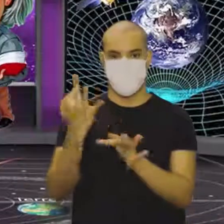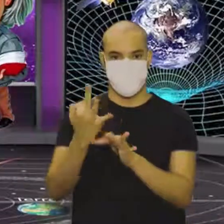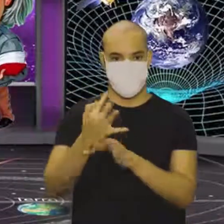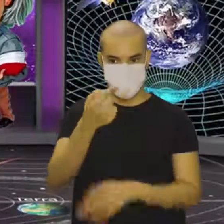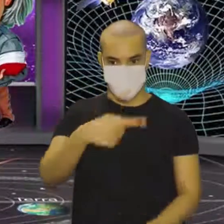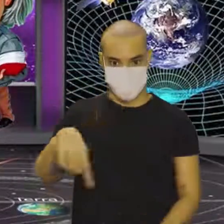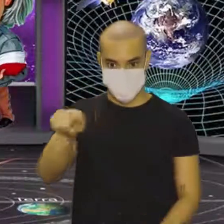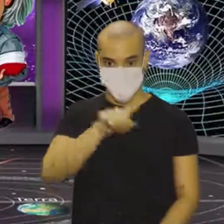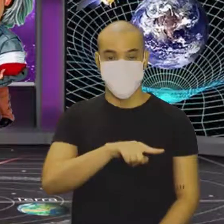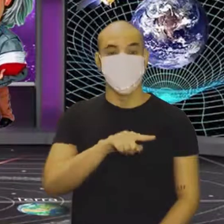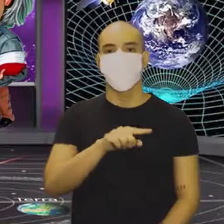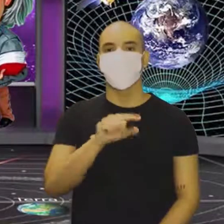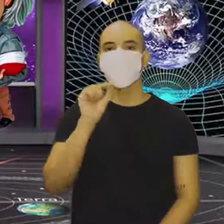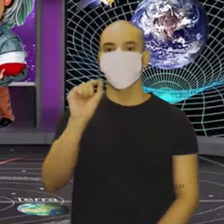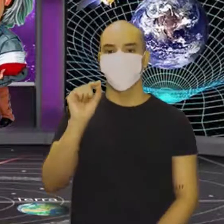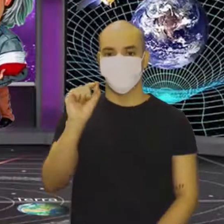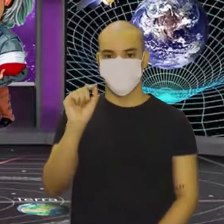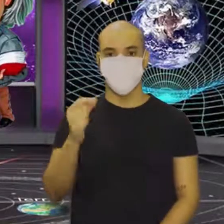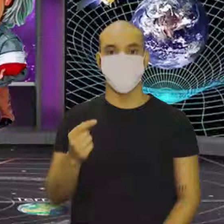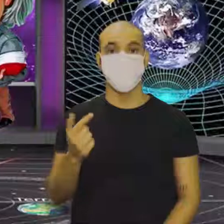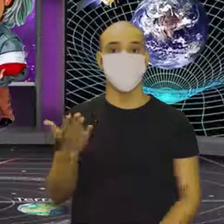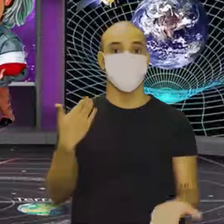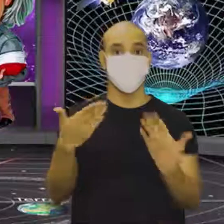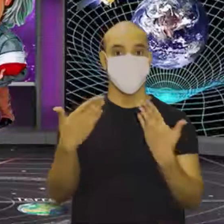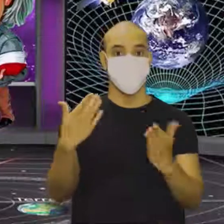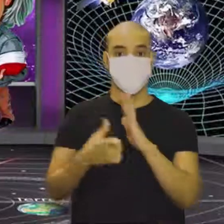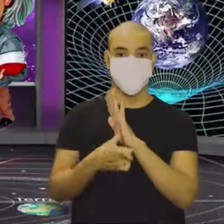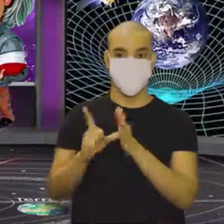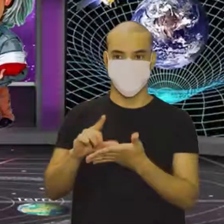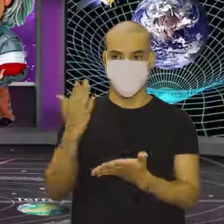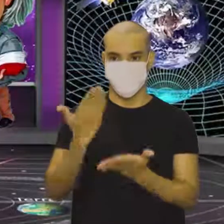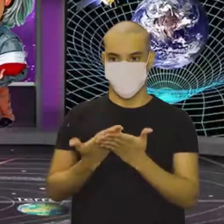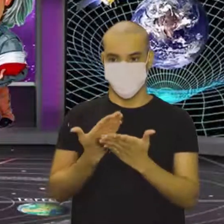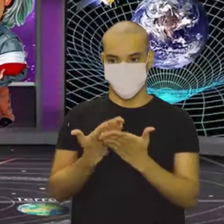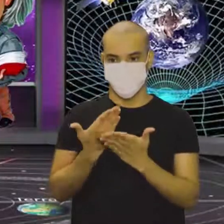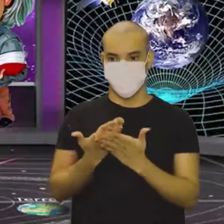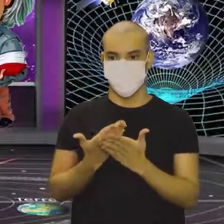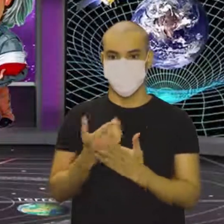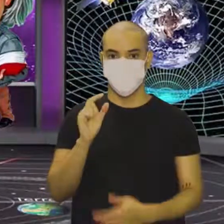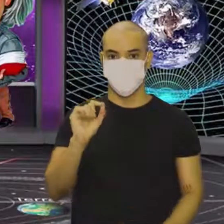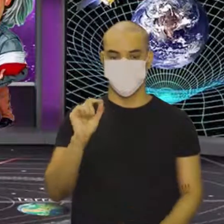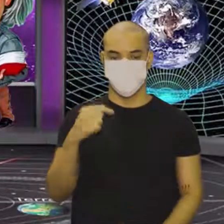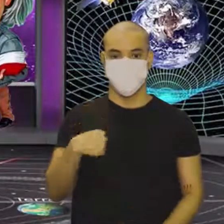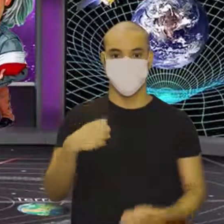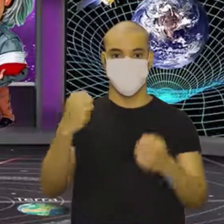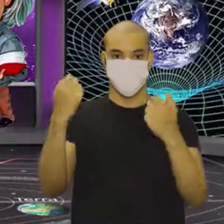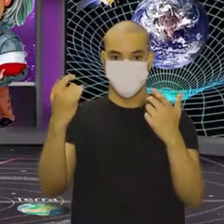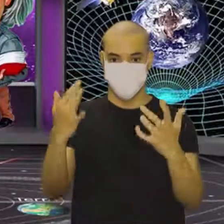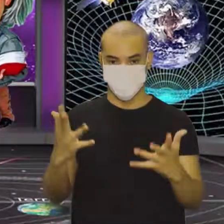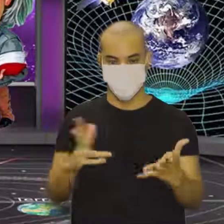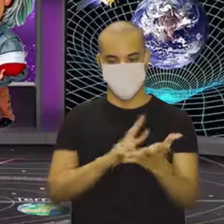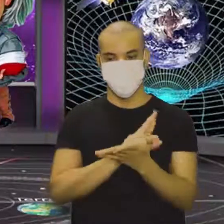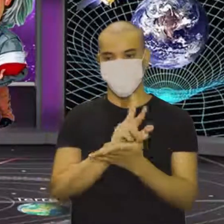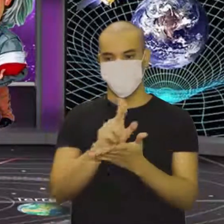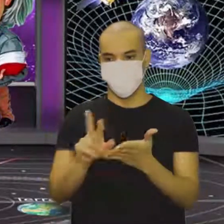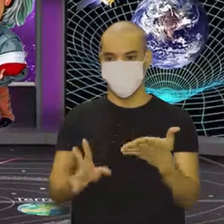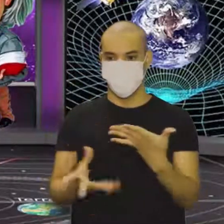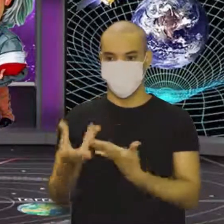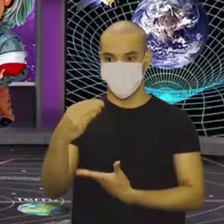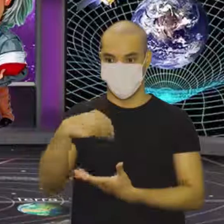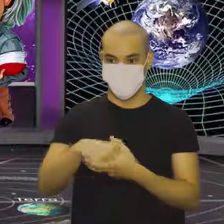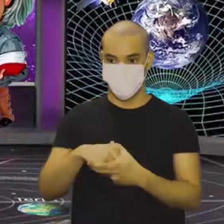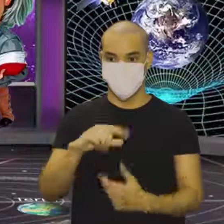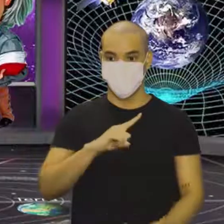ok? Pessoal, olha só, o que nós estávamos conversando em aulas passadas? Nós falamos aí de vários componentes